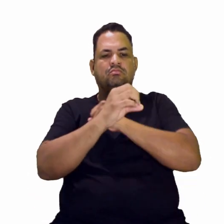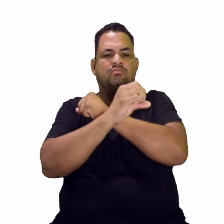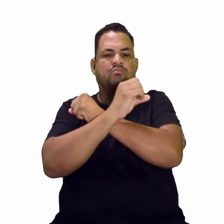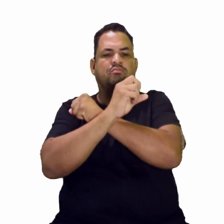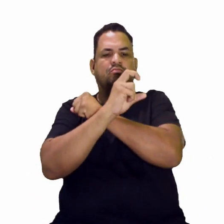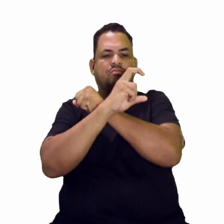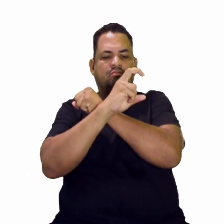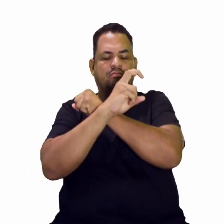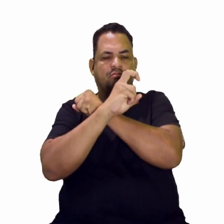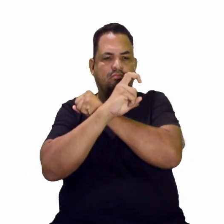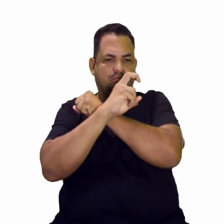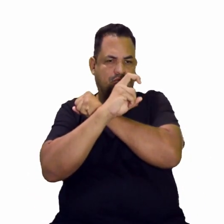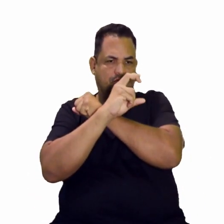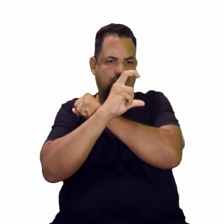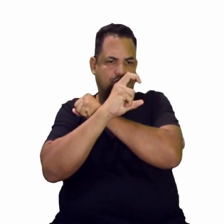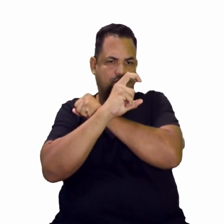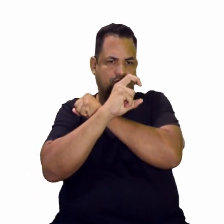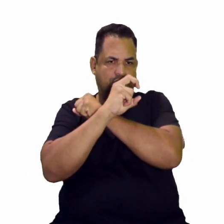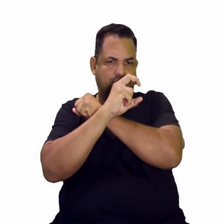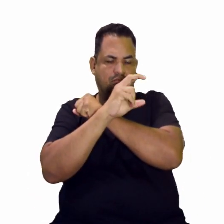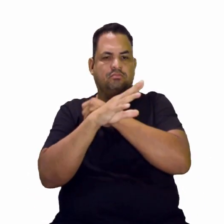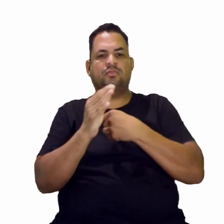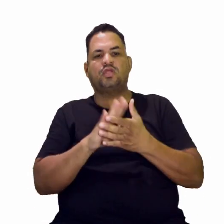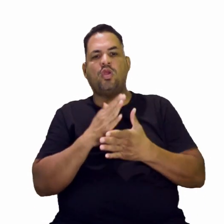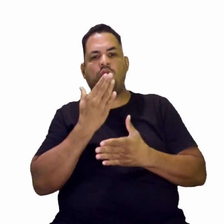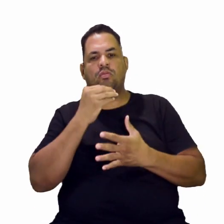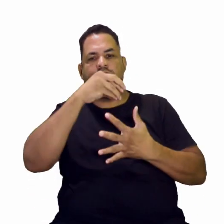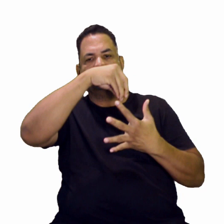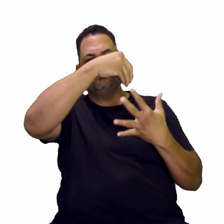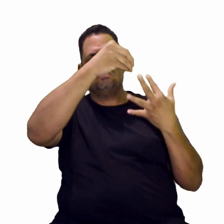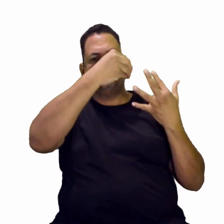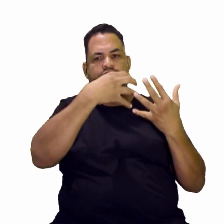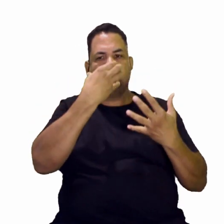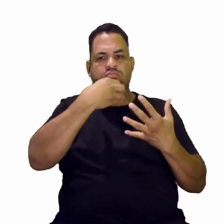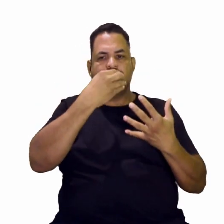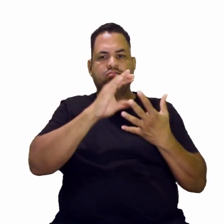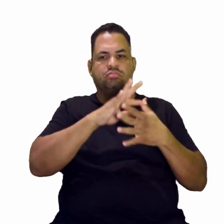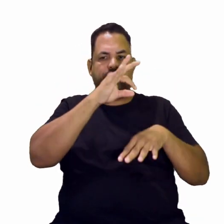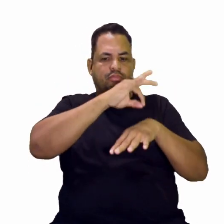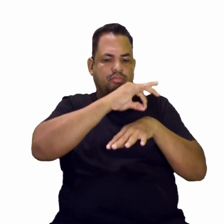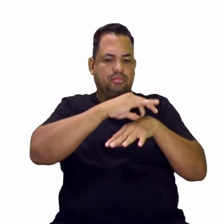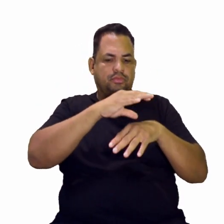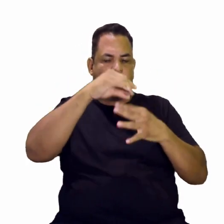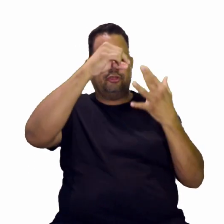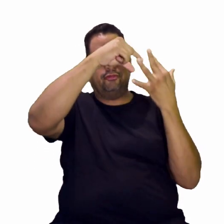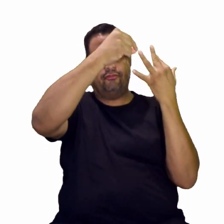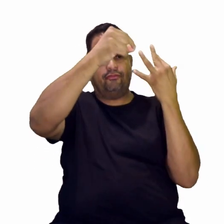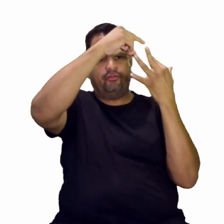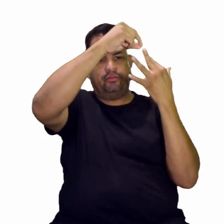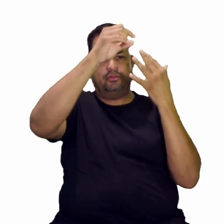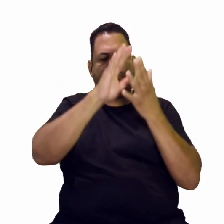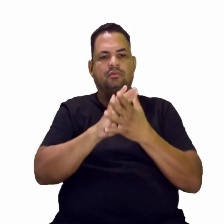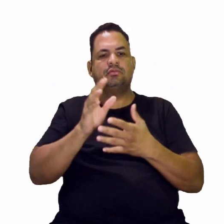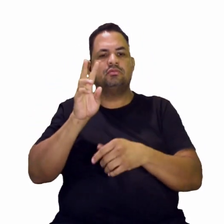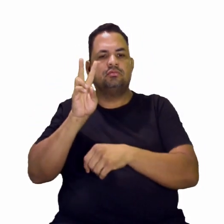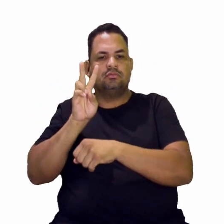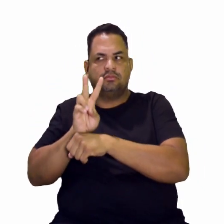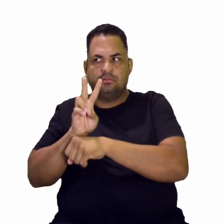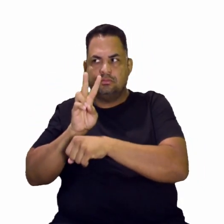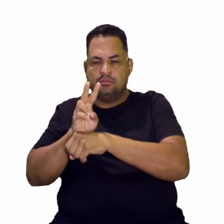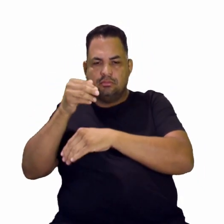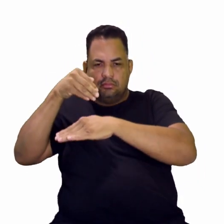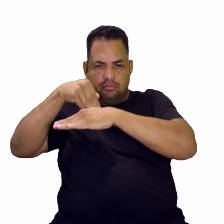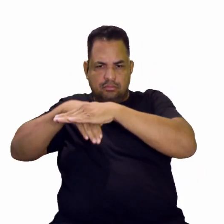cutia é herbívora, alimentando-se de frutos, sementes e folhas. Abrigam-se